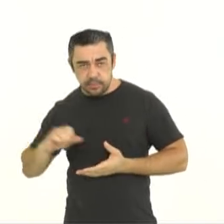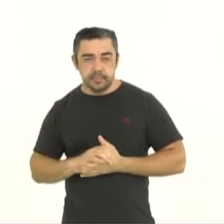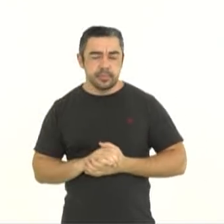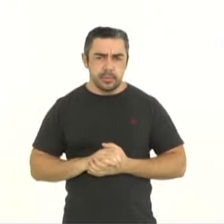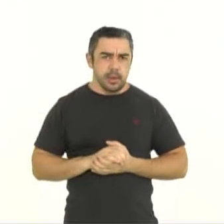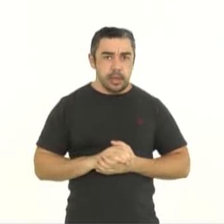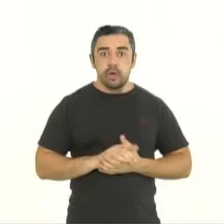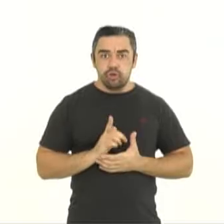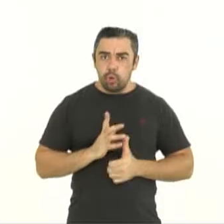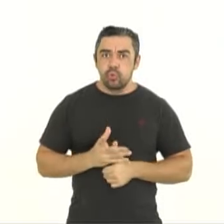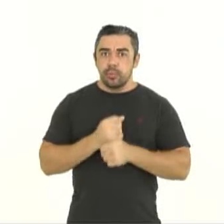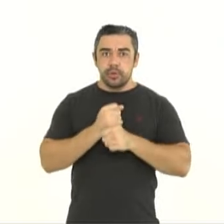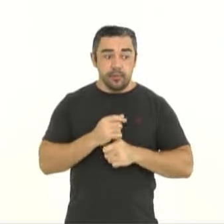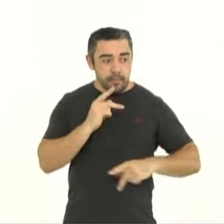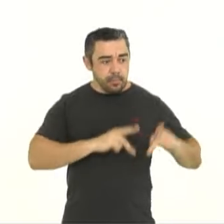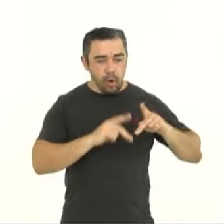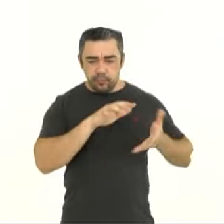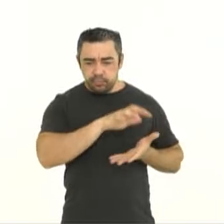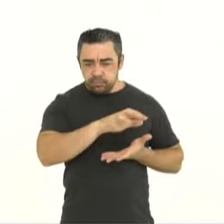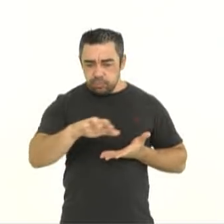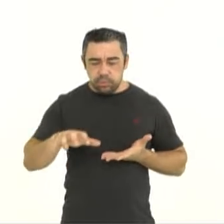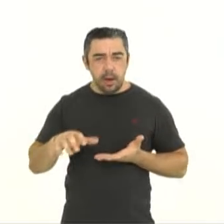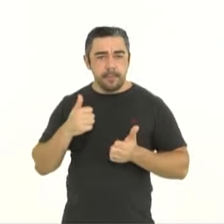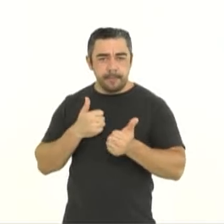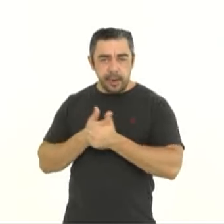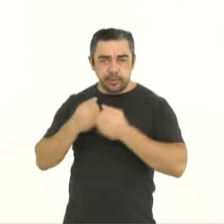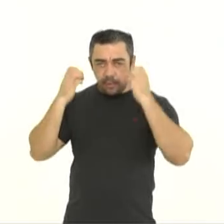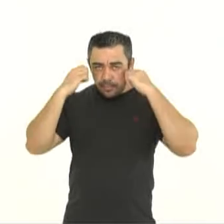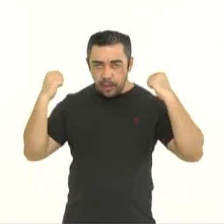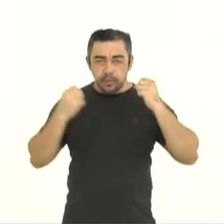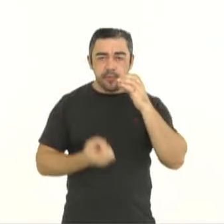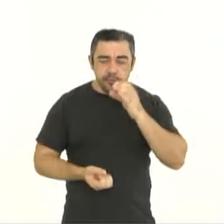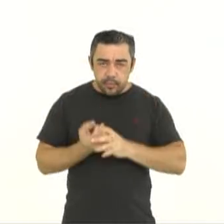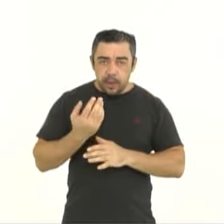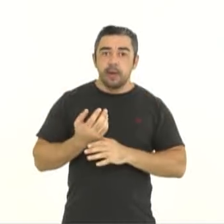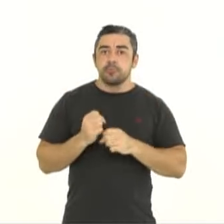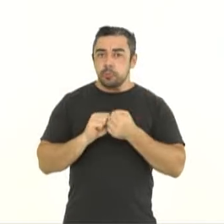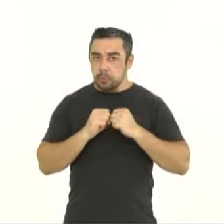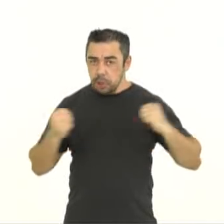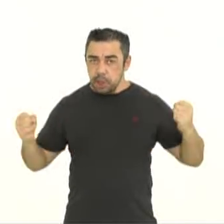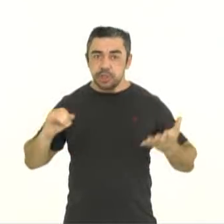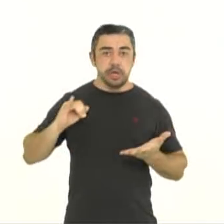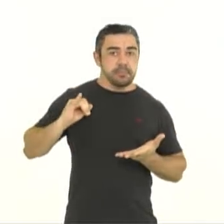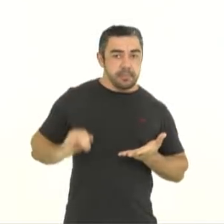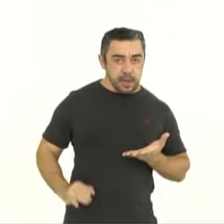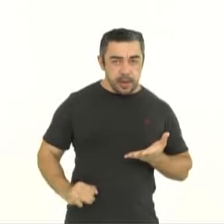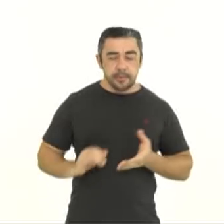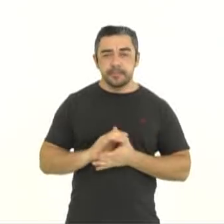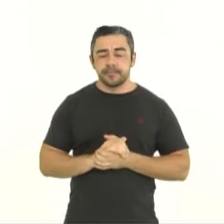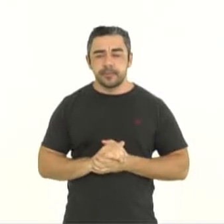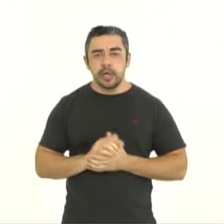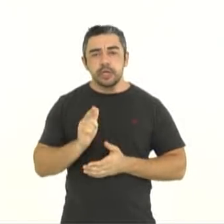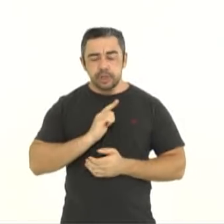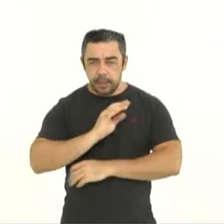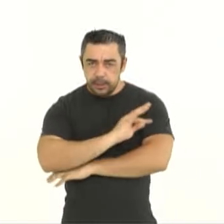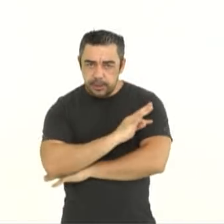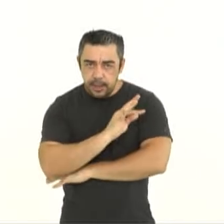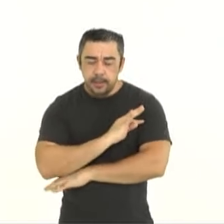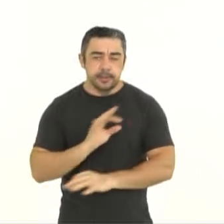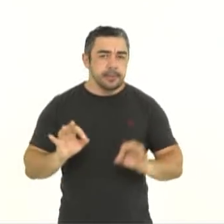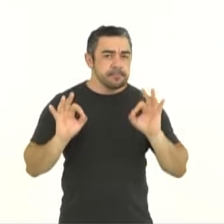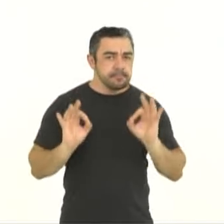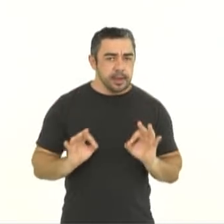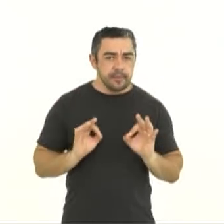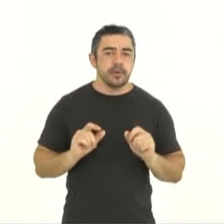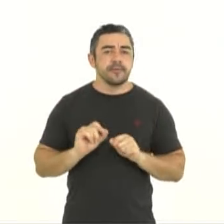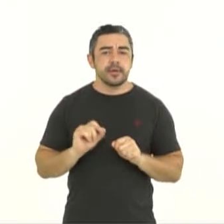diversos povos na região do Vale do México e assim formaram um grande império. Tinham técnicas